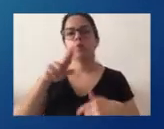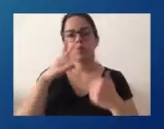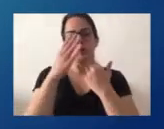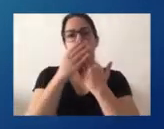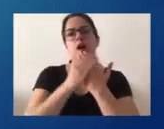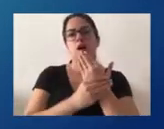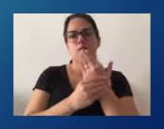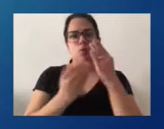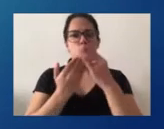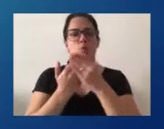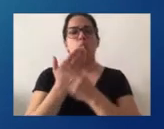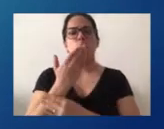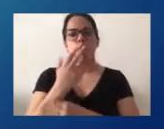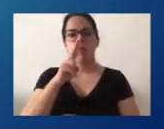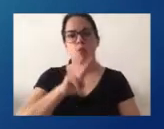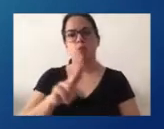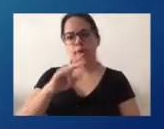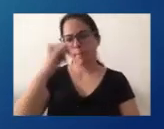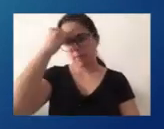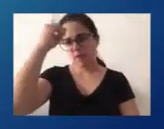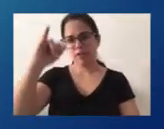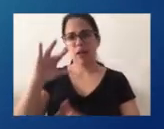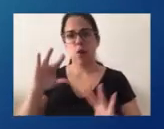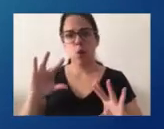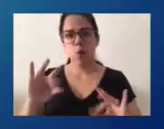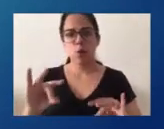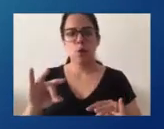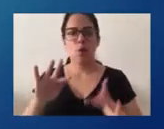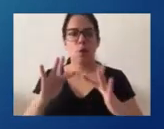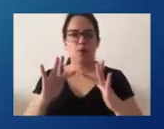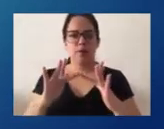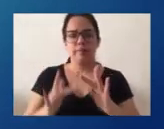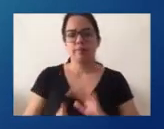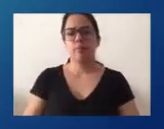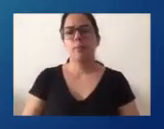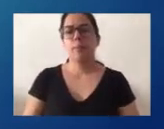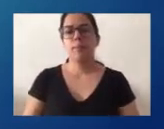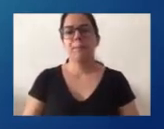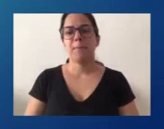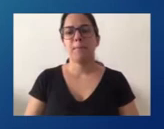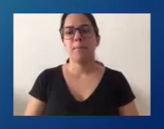ultrafreezer, que vai ter acesso a esses materiais, há necessidade também do uso das luvas criogênicas.